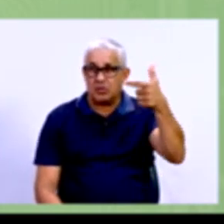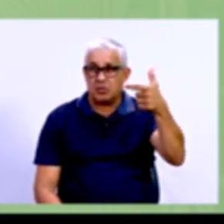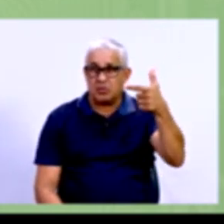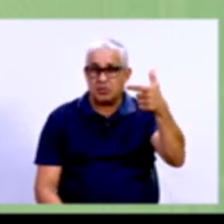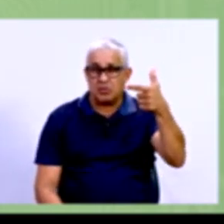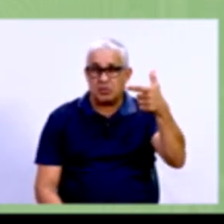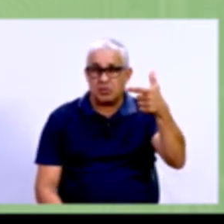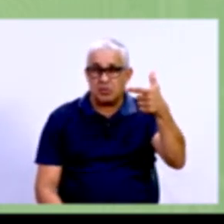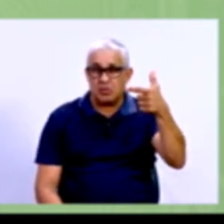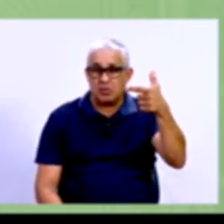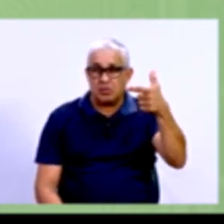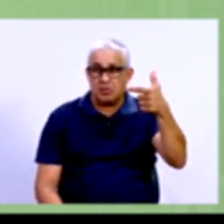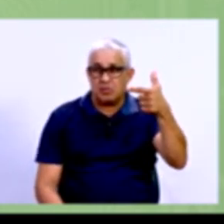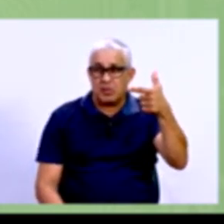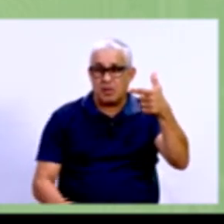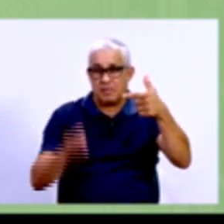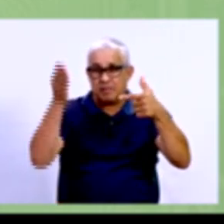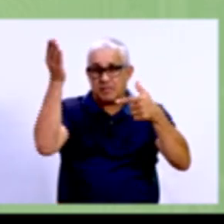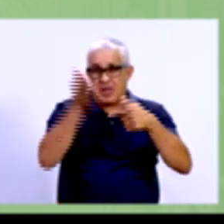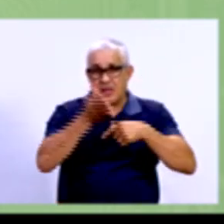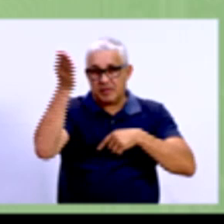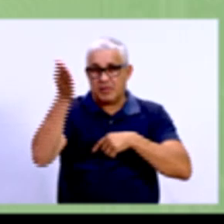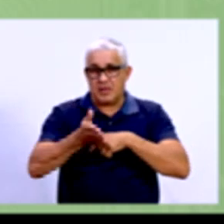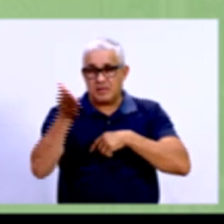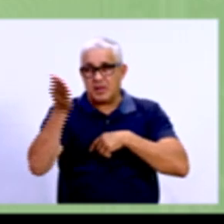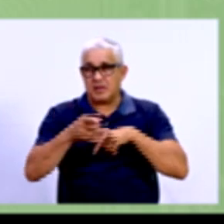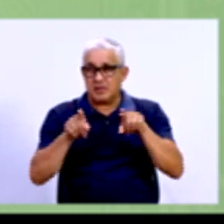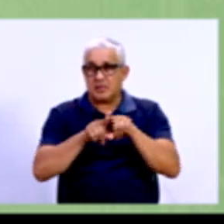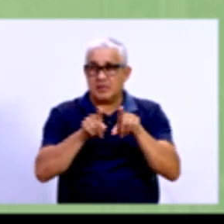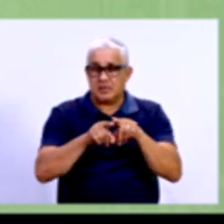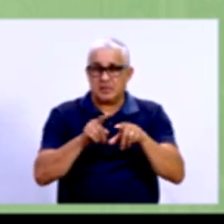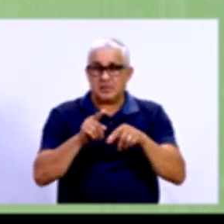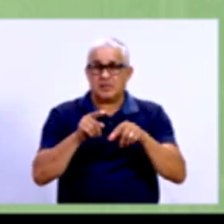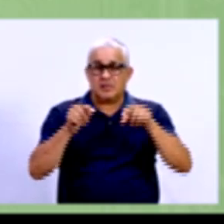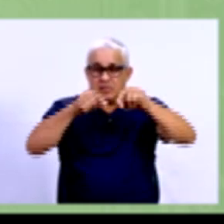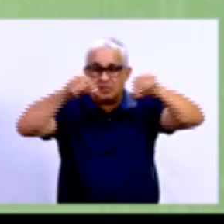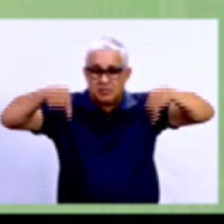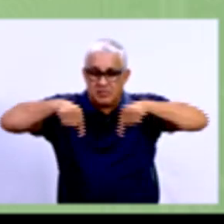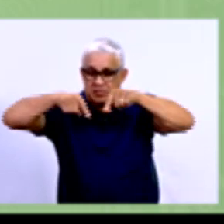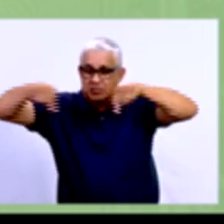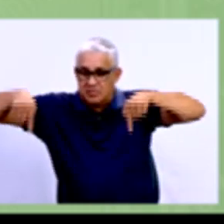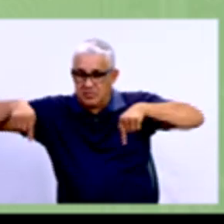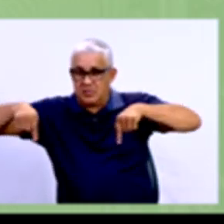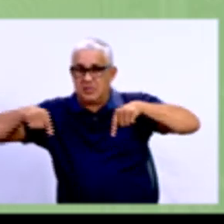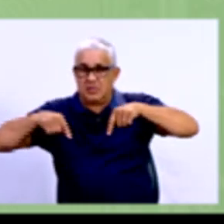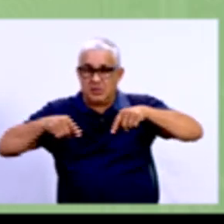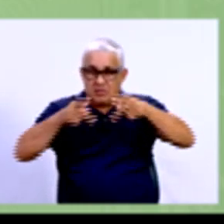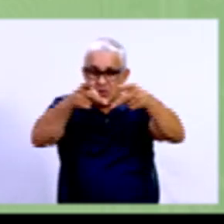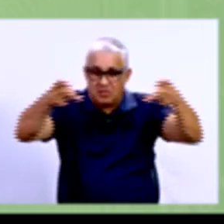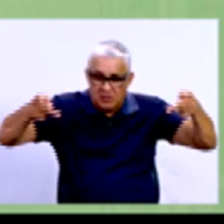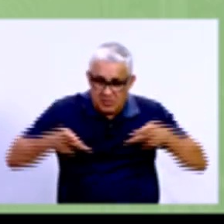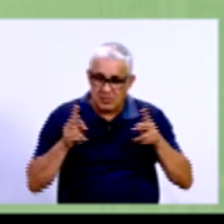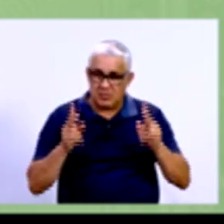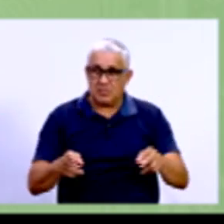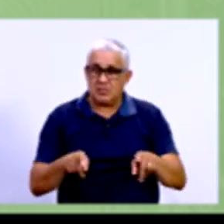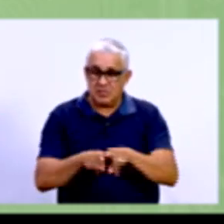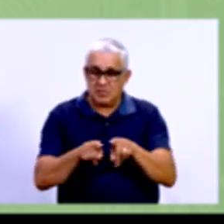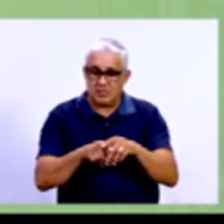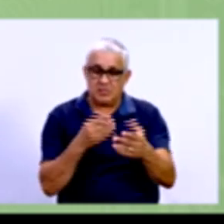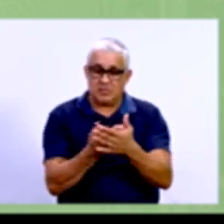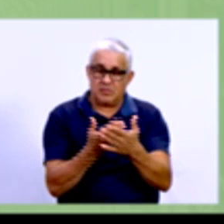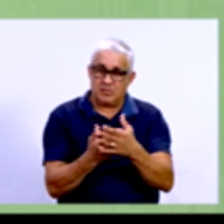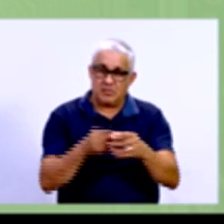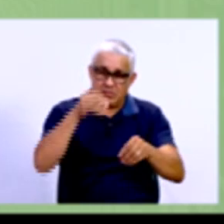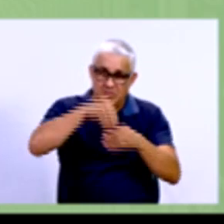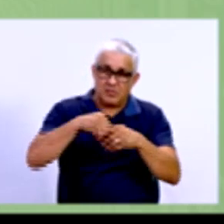da tabela, né? Então, eu comentei com vocês isso dentro da nossa aula, que muitas vezes, quando a gente vai fazer alguma apresentação, a gente